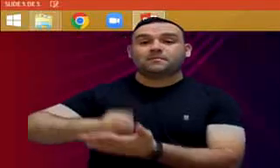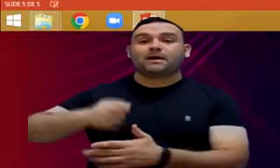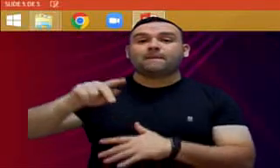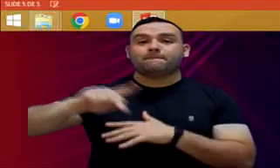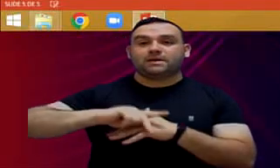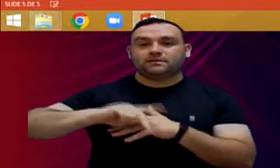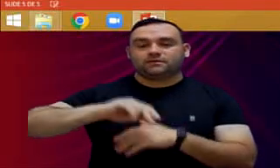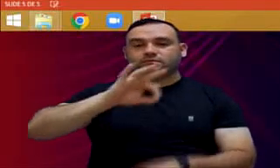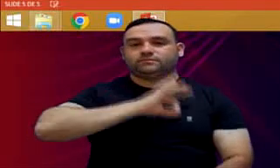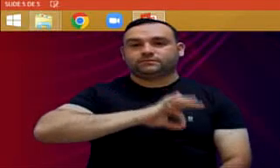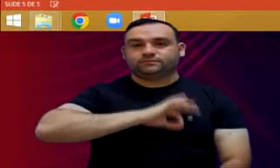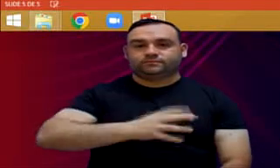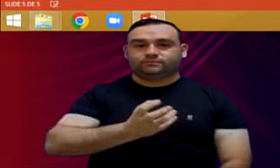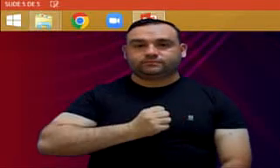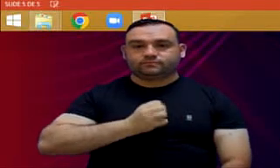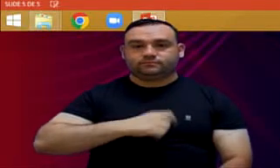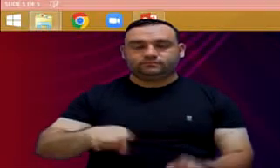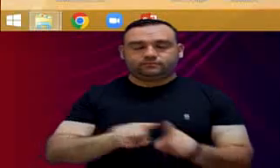e pensionista